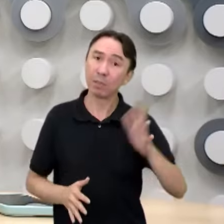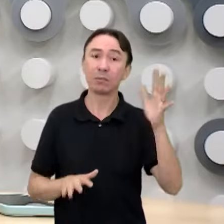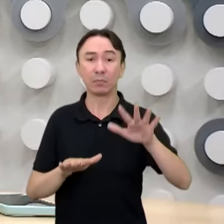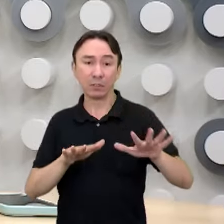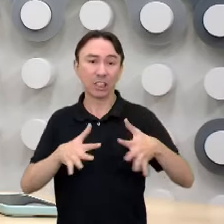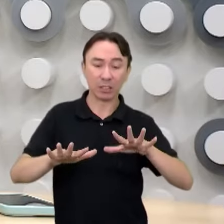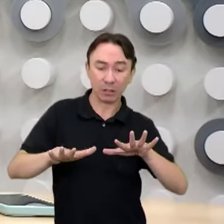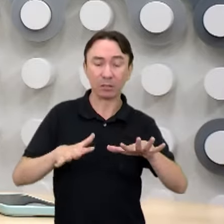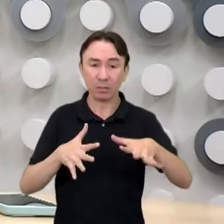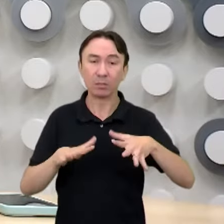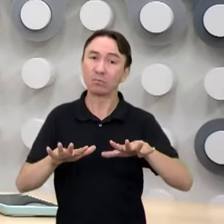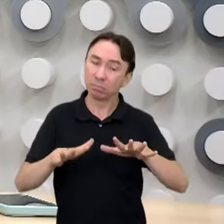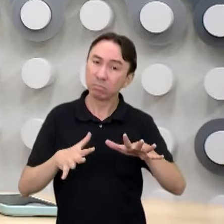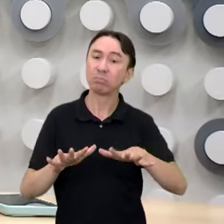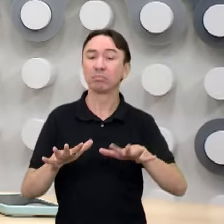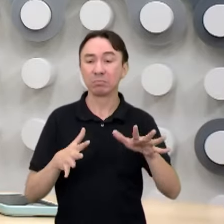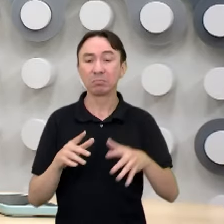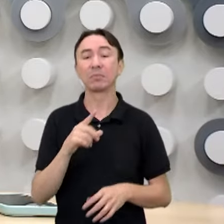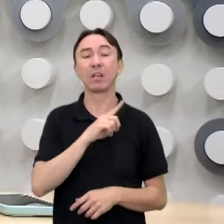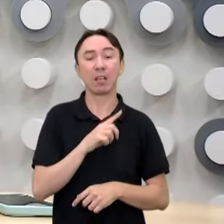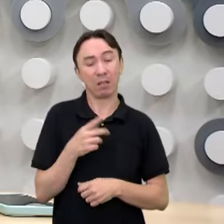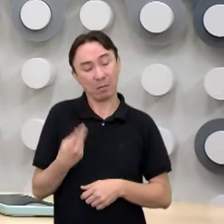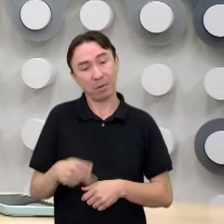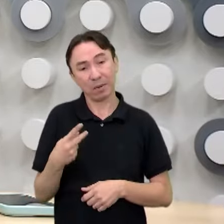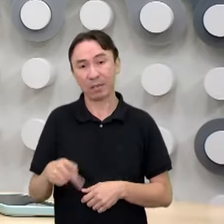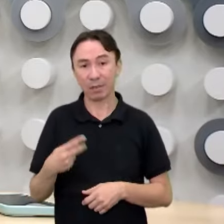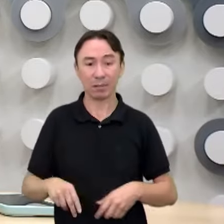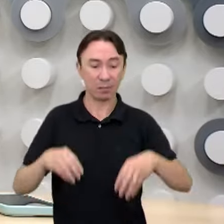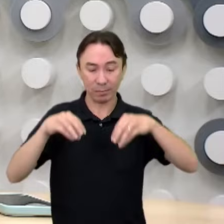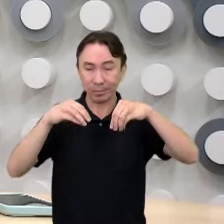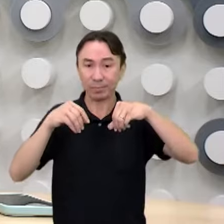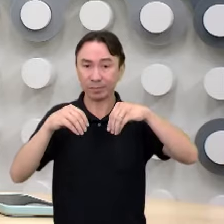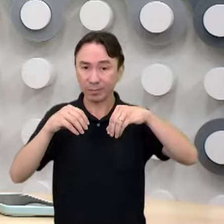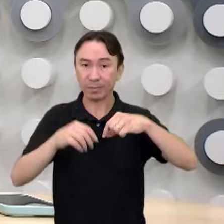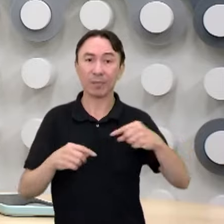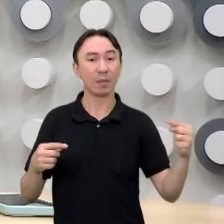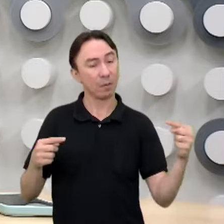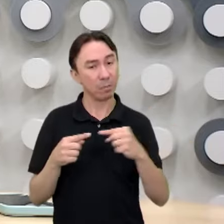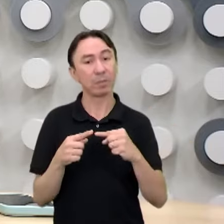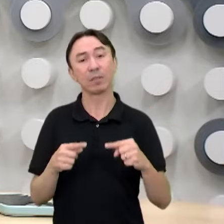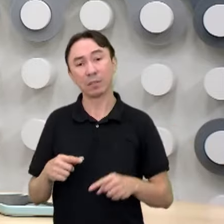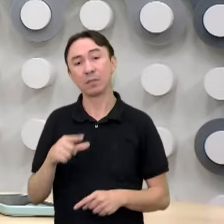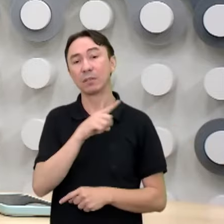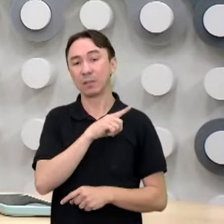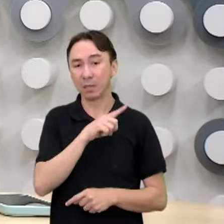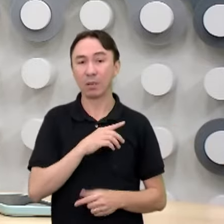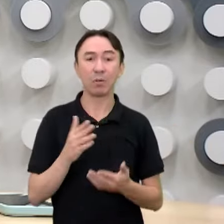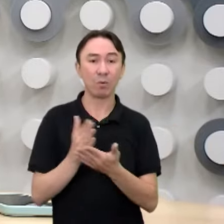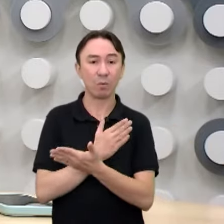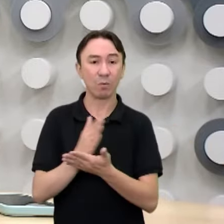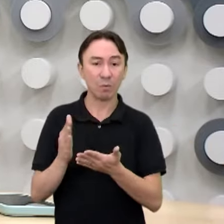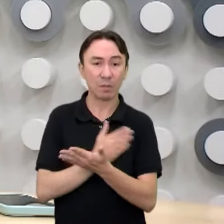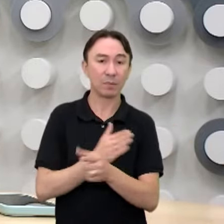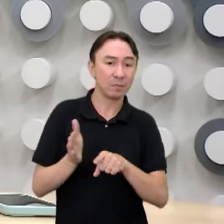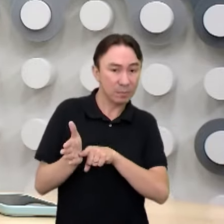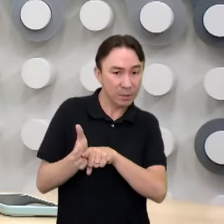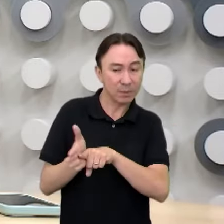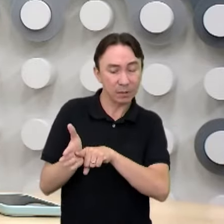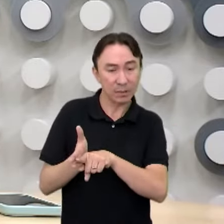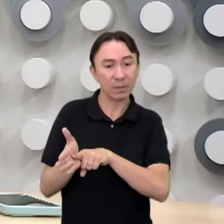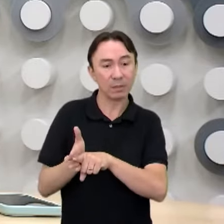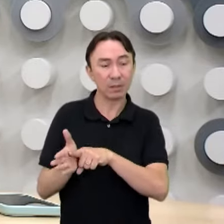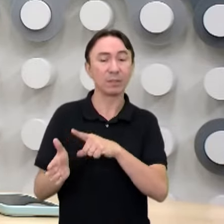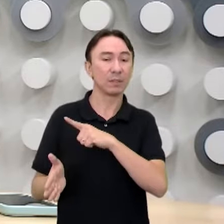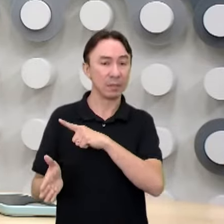ver muito, né, com a relação aí do nosso solo, né? Tem pesquisas aí feitas aí, a gente depois até vai ver um vídeo aí.